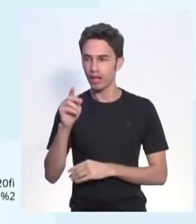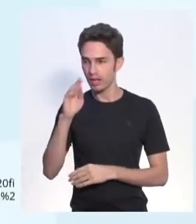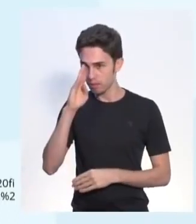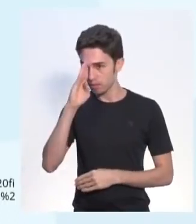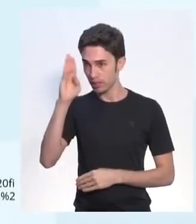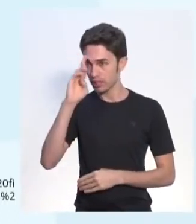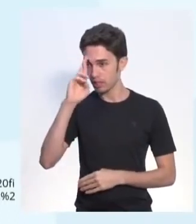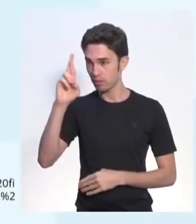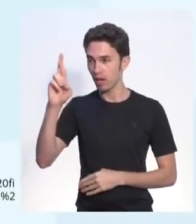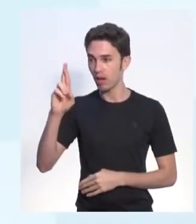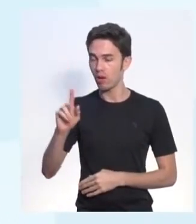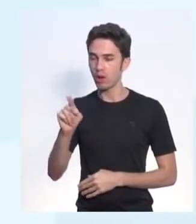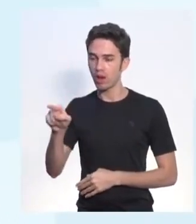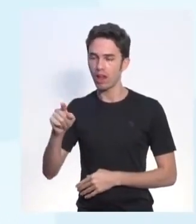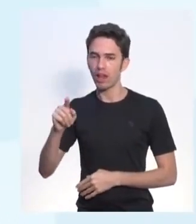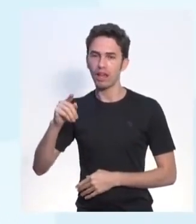e